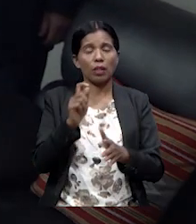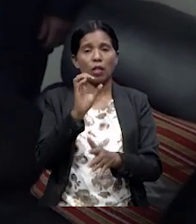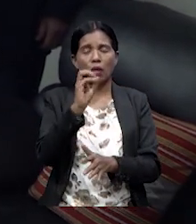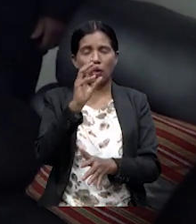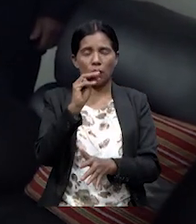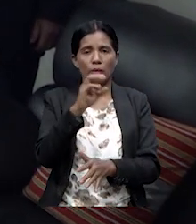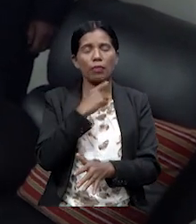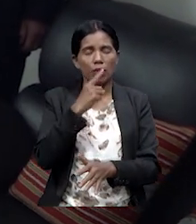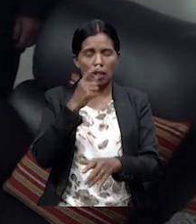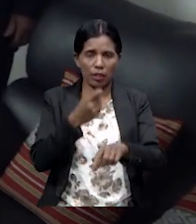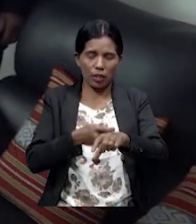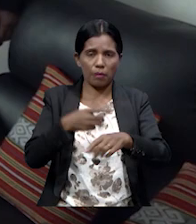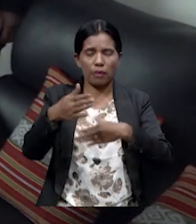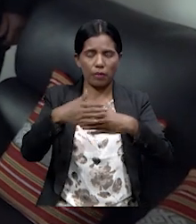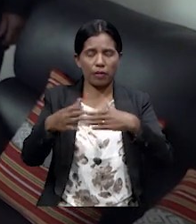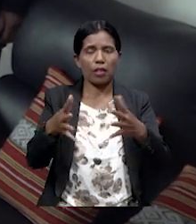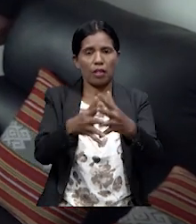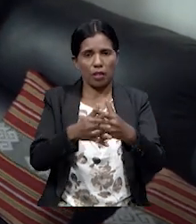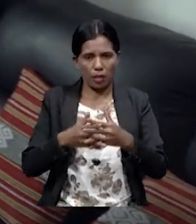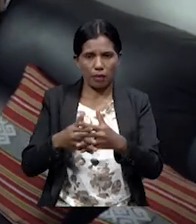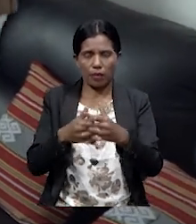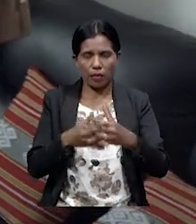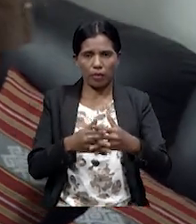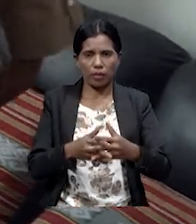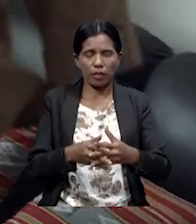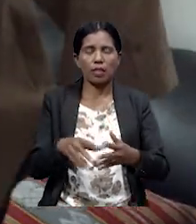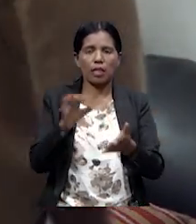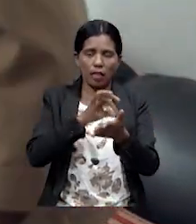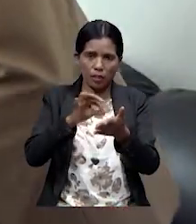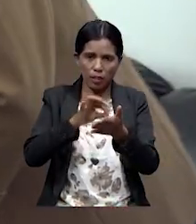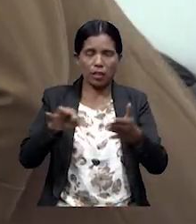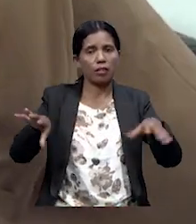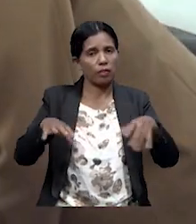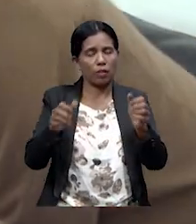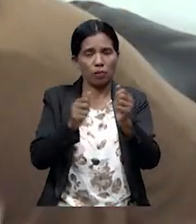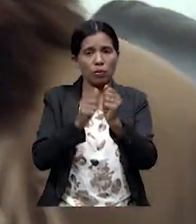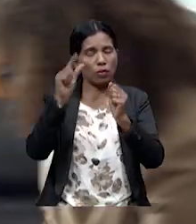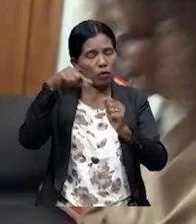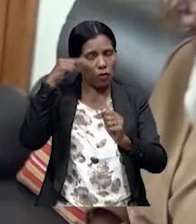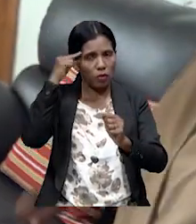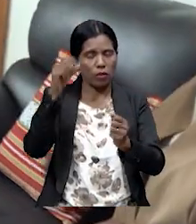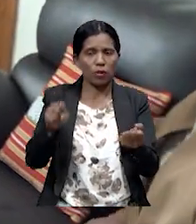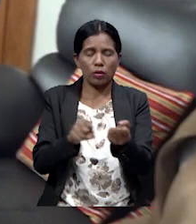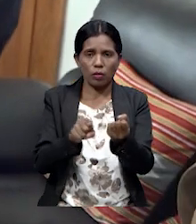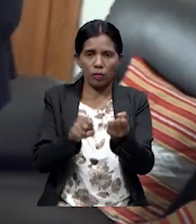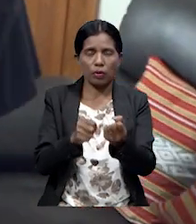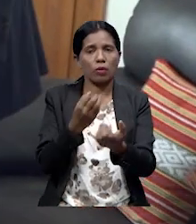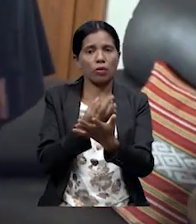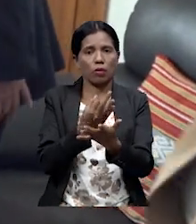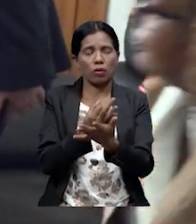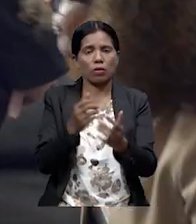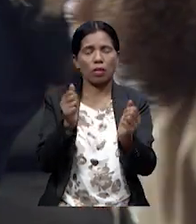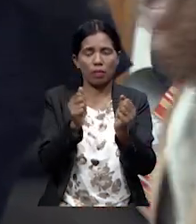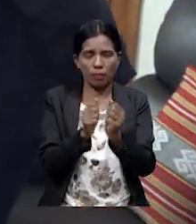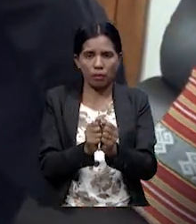a tempo Barak, Estados Unidos América se assina acordo com o governo hoje apoia osan tokon